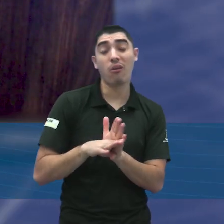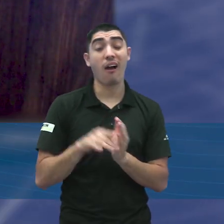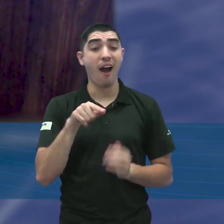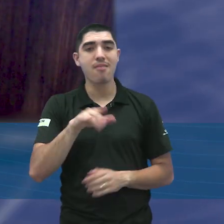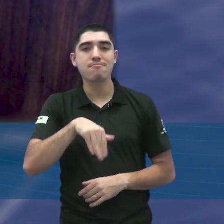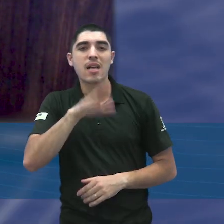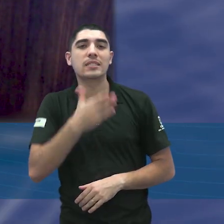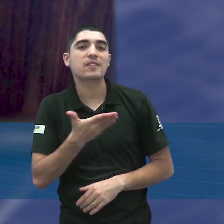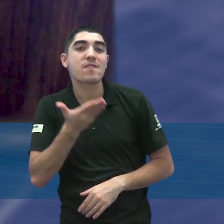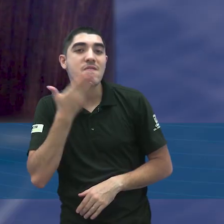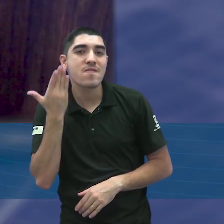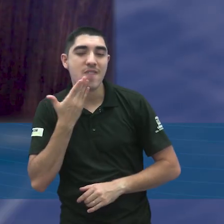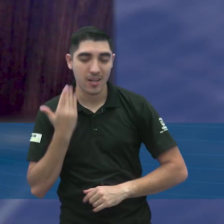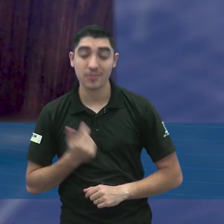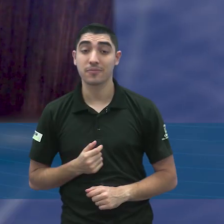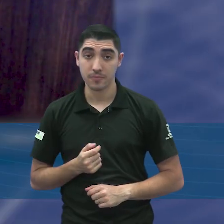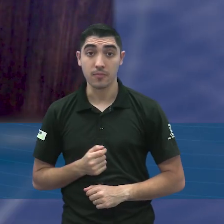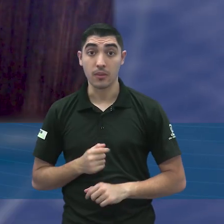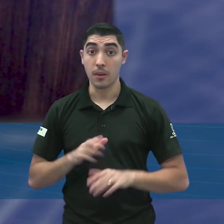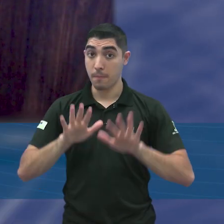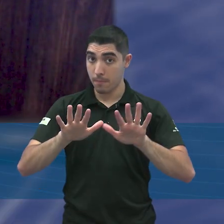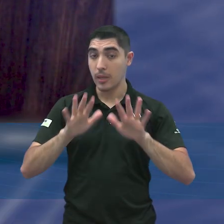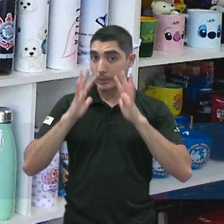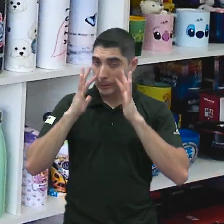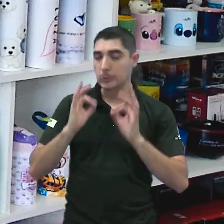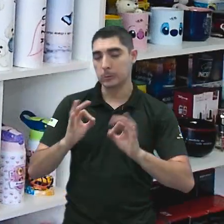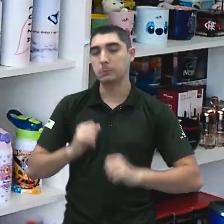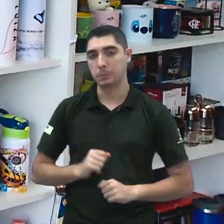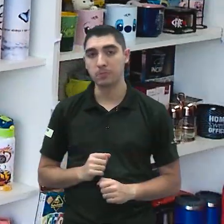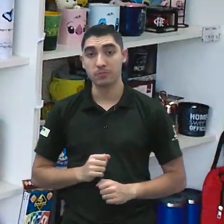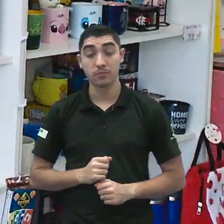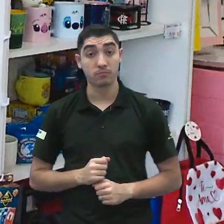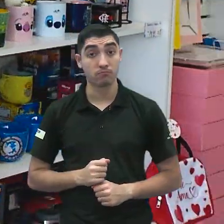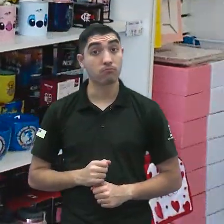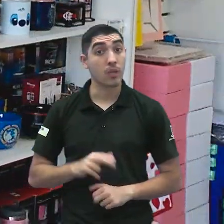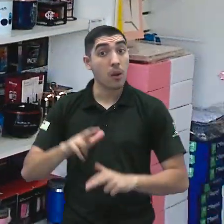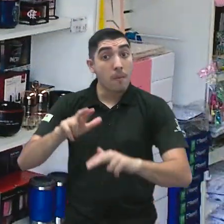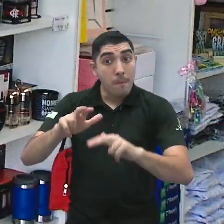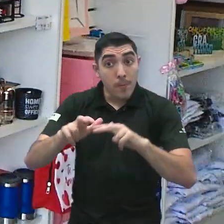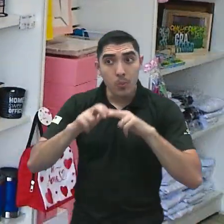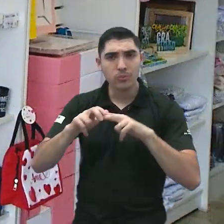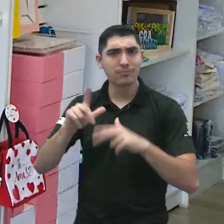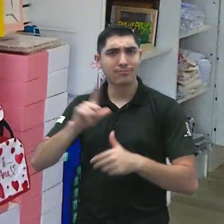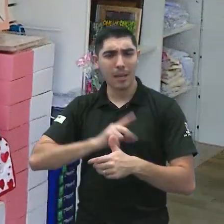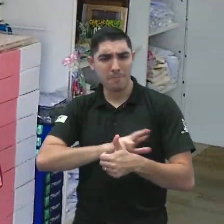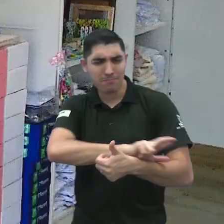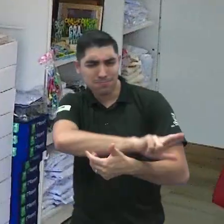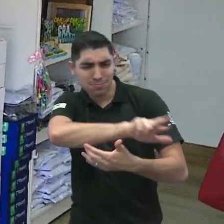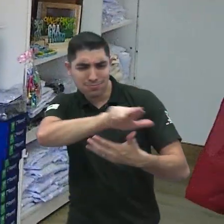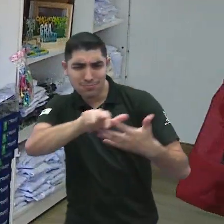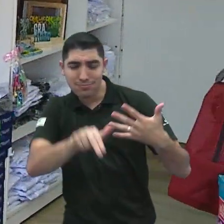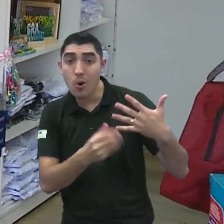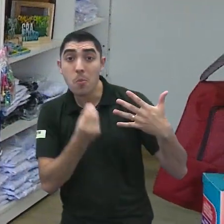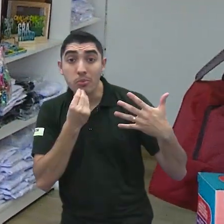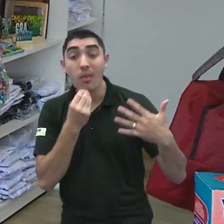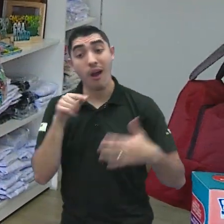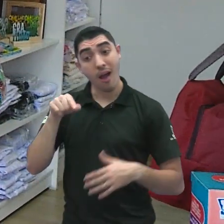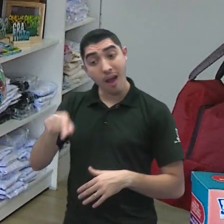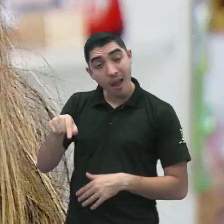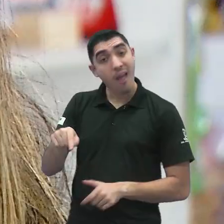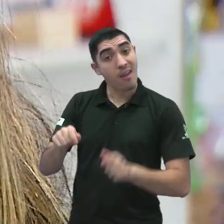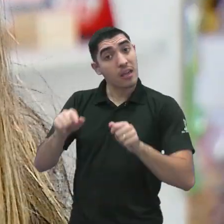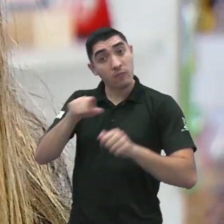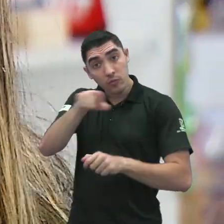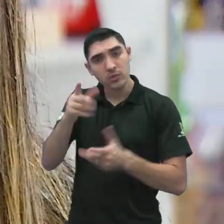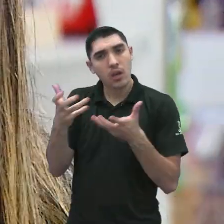um fator que tem levado muito a atenção. Com o mundo inteiro de possibilidades, o e-commerce pode ser uma